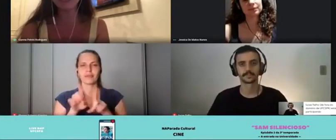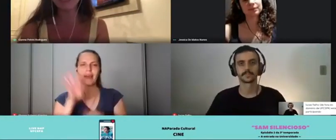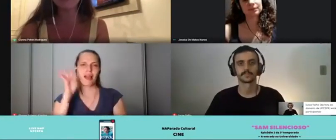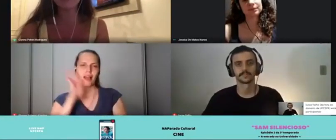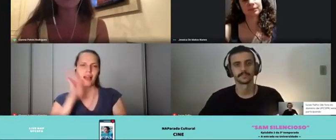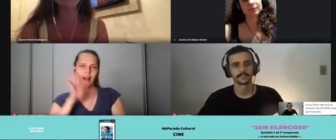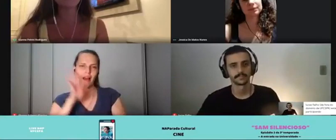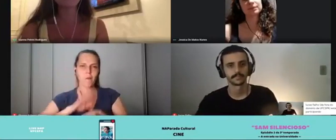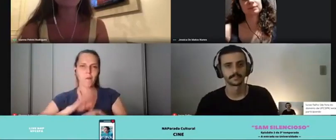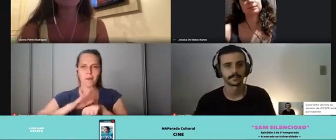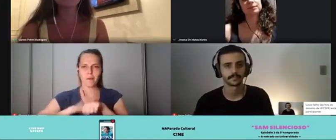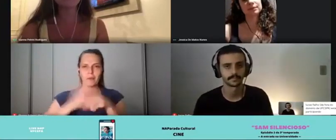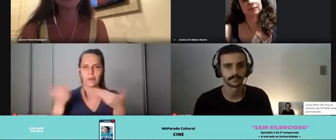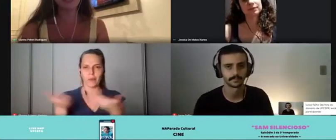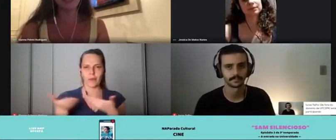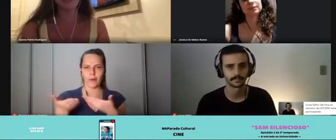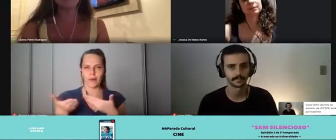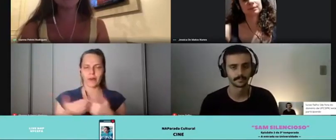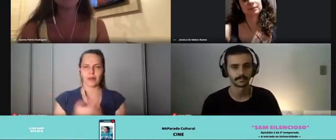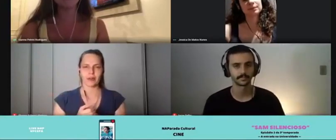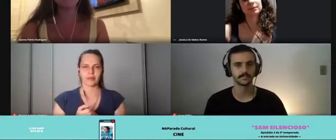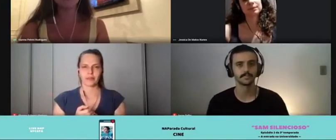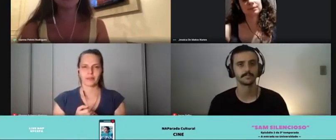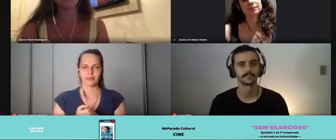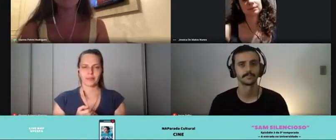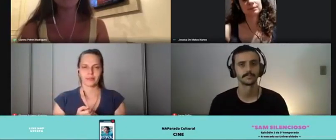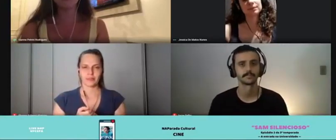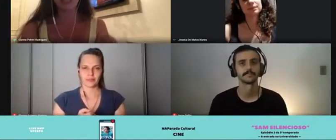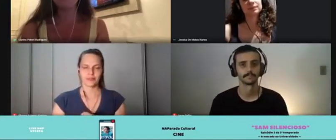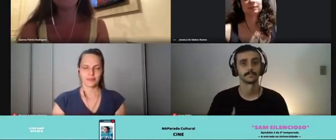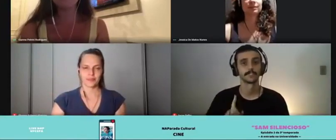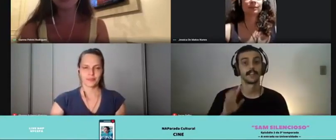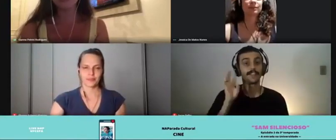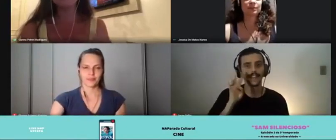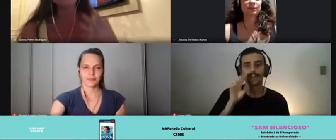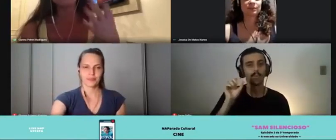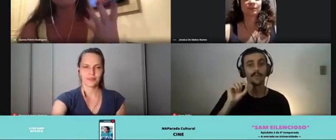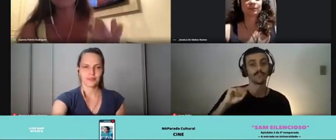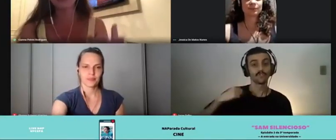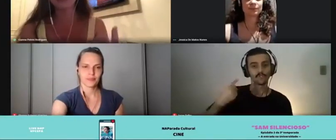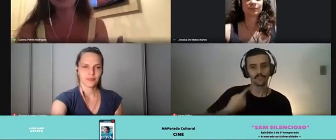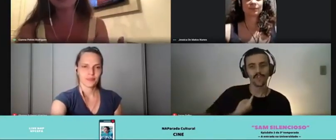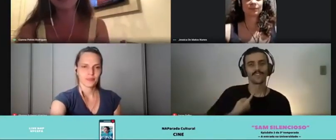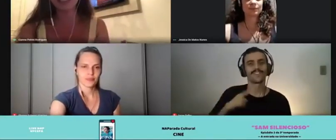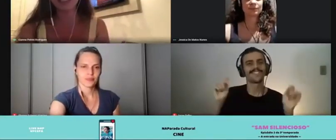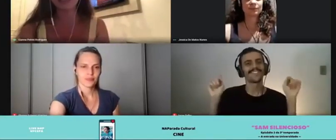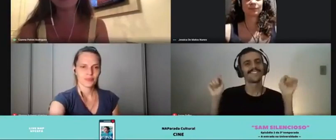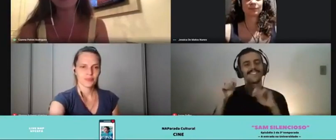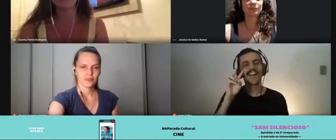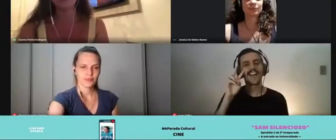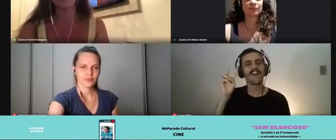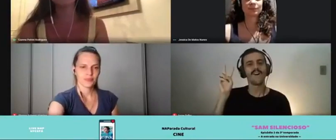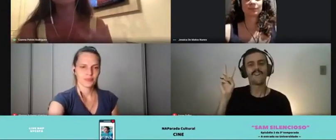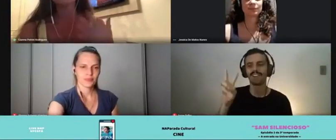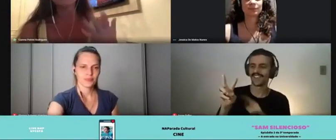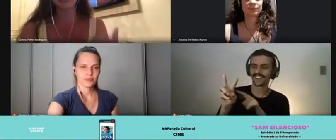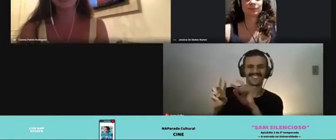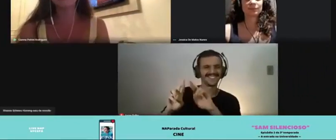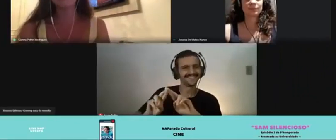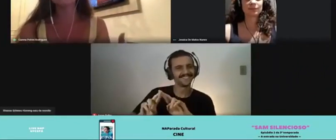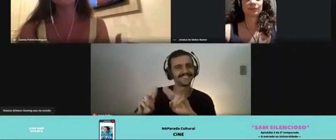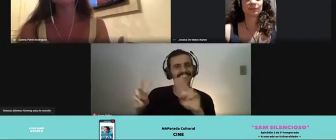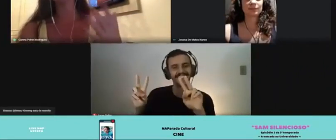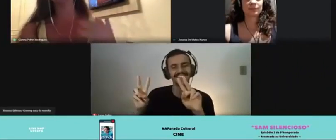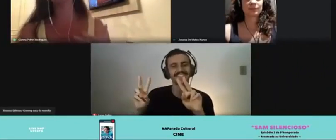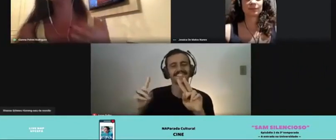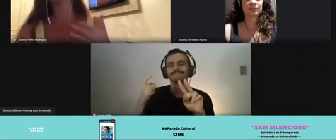nesse momento a gente poder olhar para esse diferente e